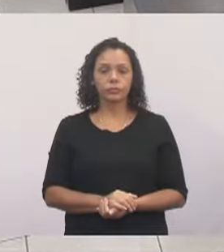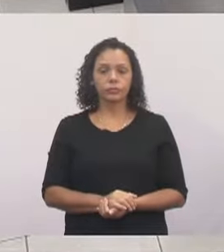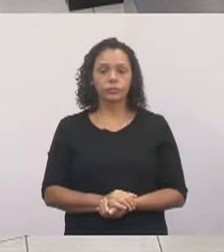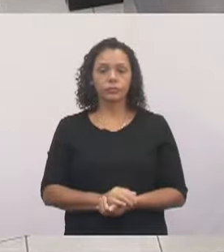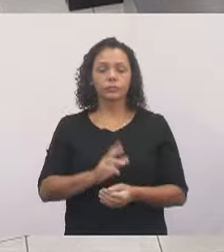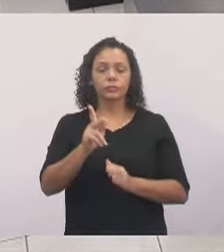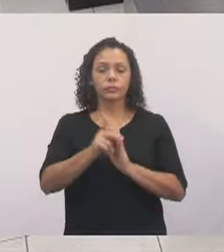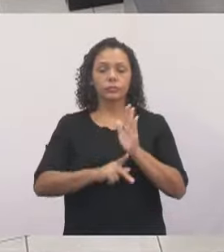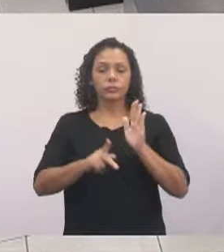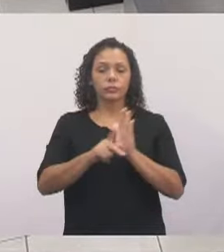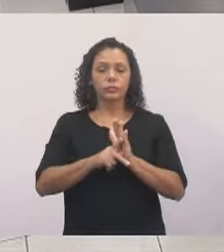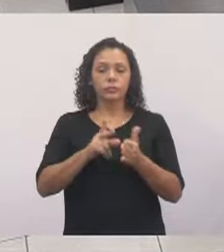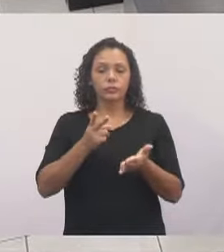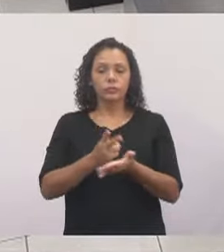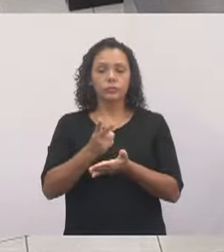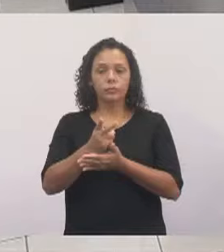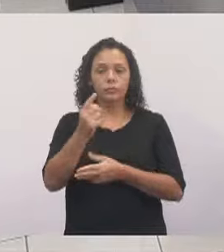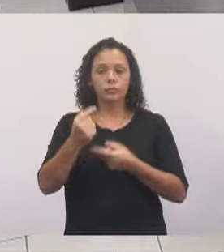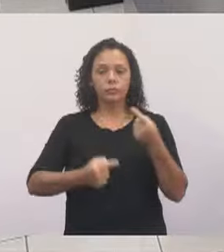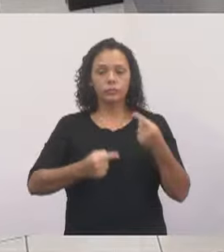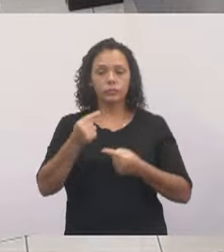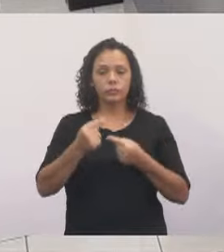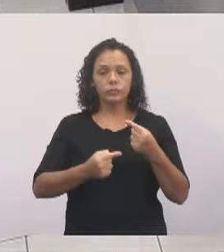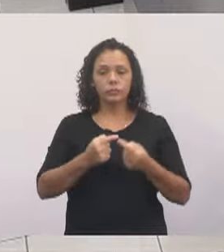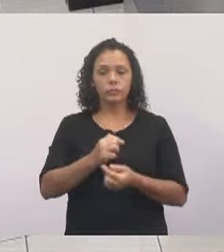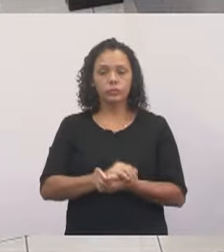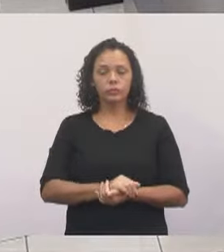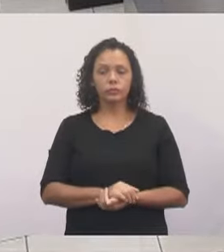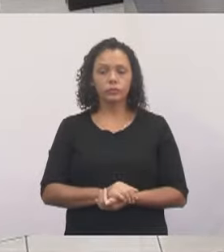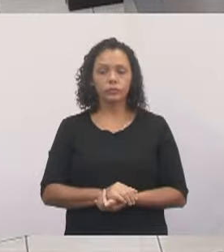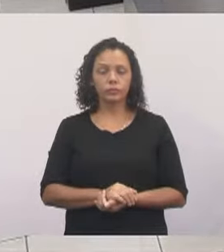Os projetos continuam em discussão?